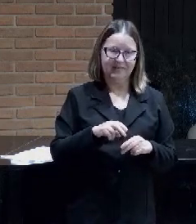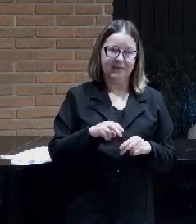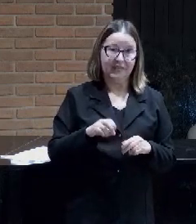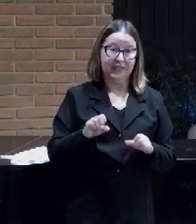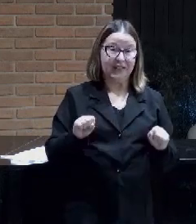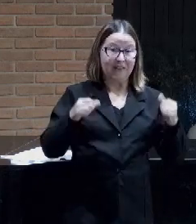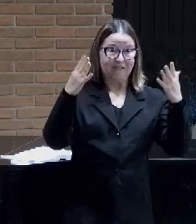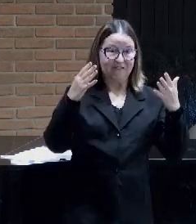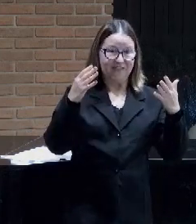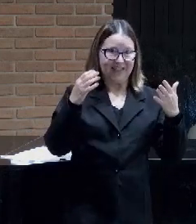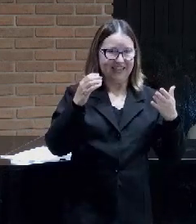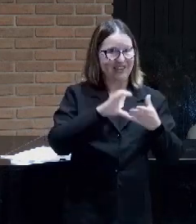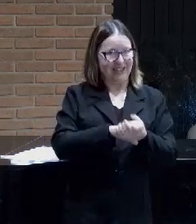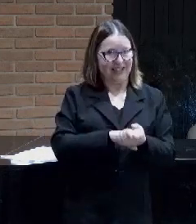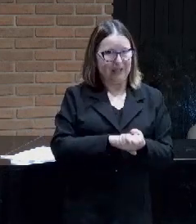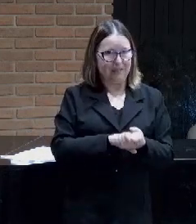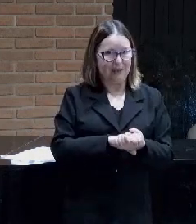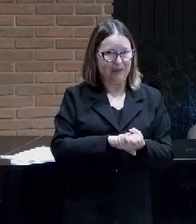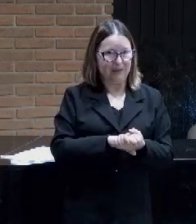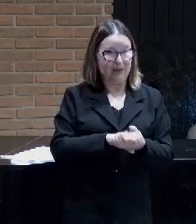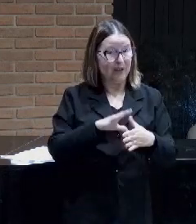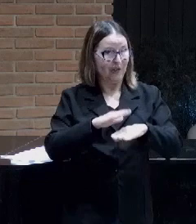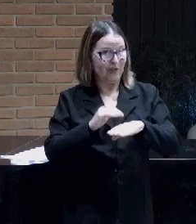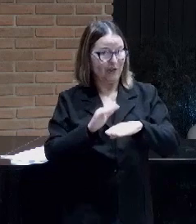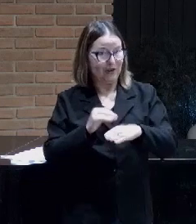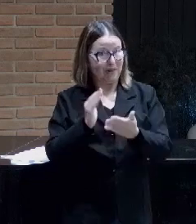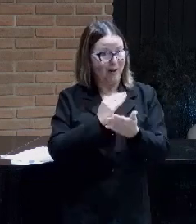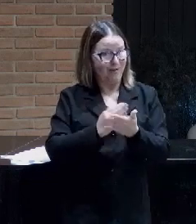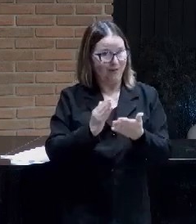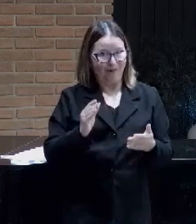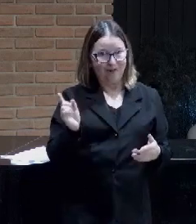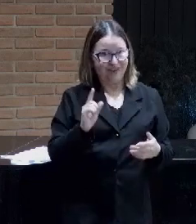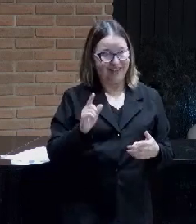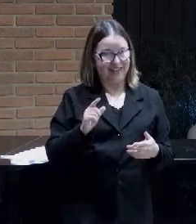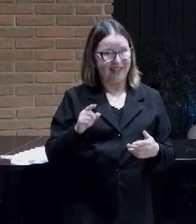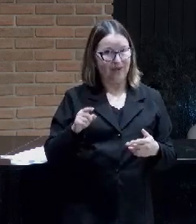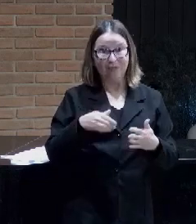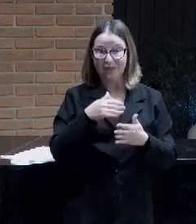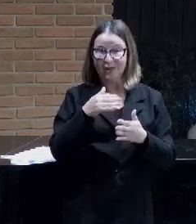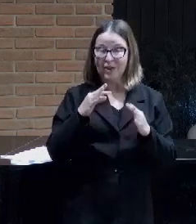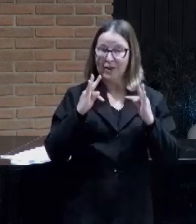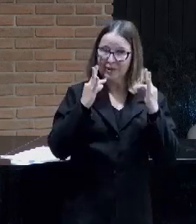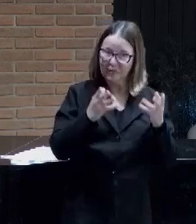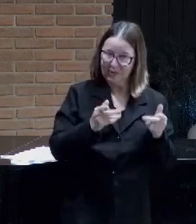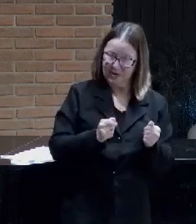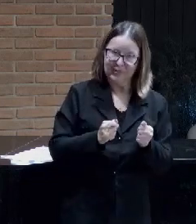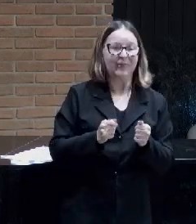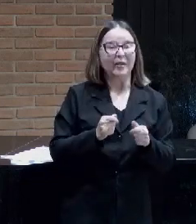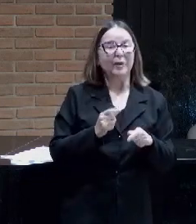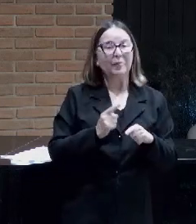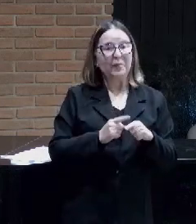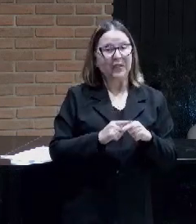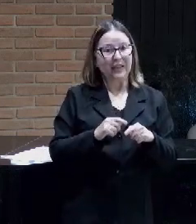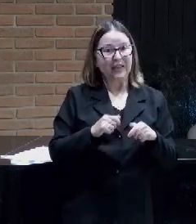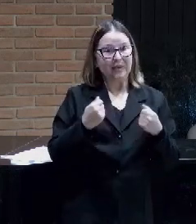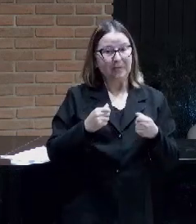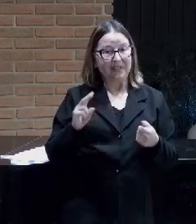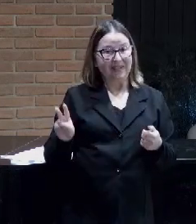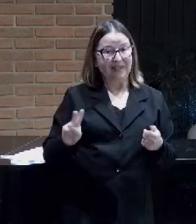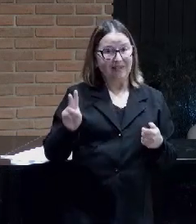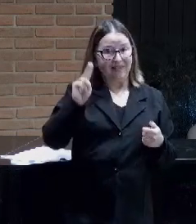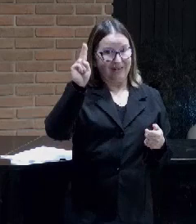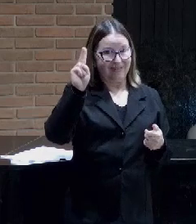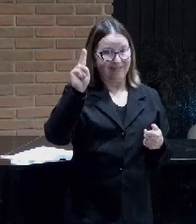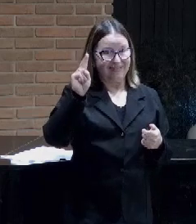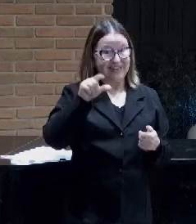você convida essas pessoas e não essas. Porque você tinha critérios de valores que você usou para poder andar com algumas pessoas e não andar com outras. Mas tudo isso não importa